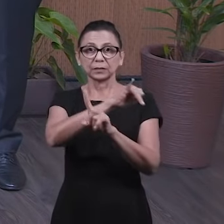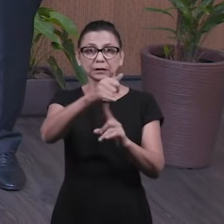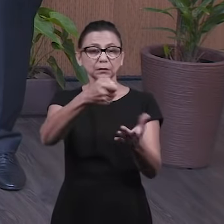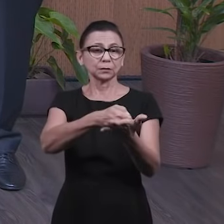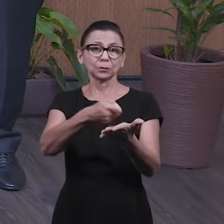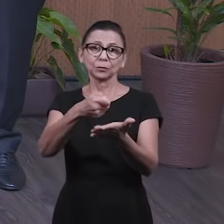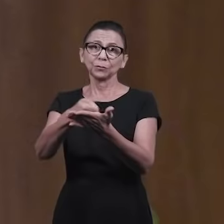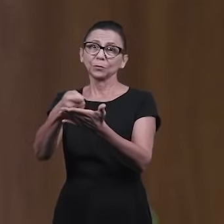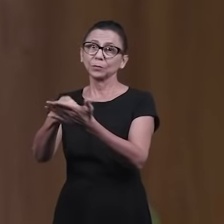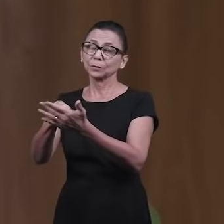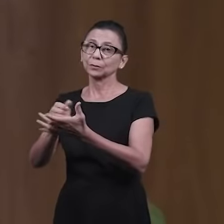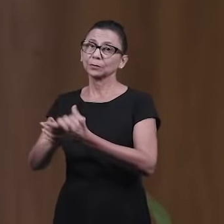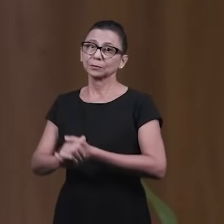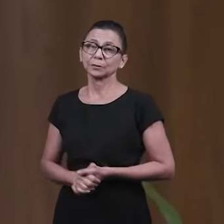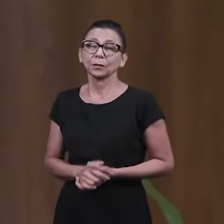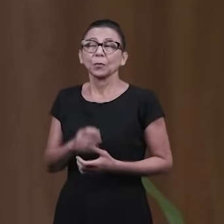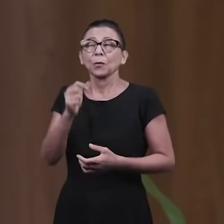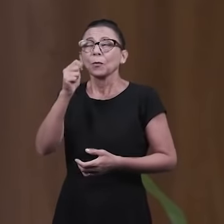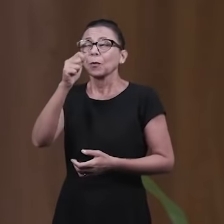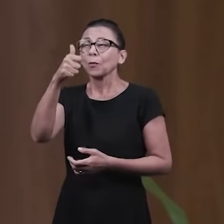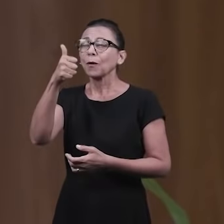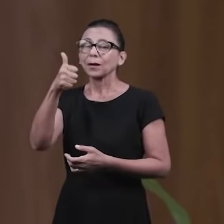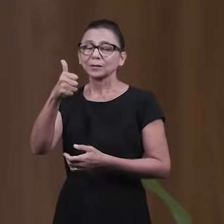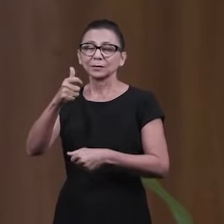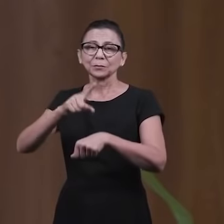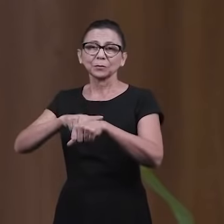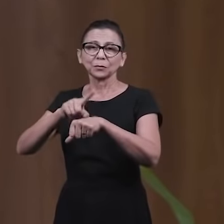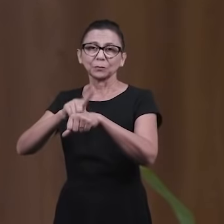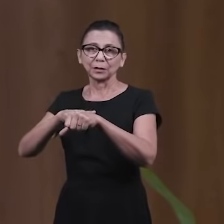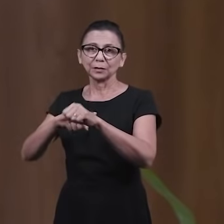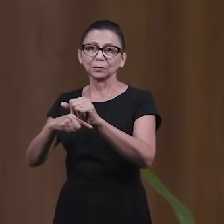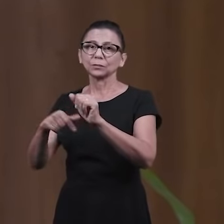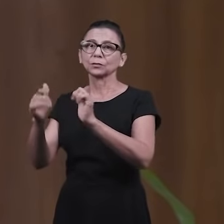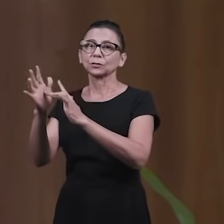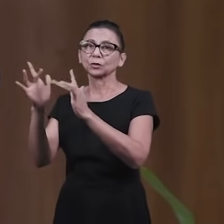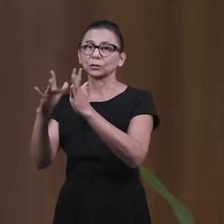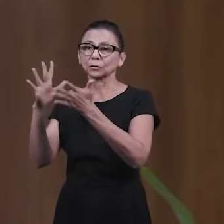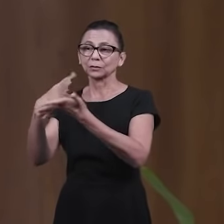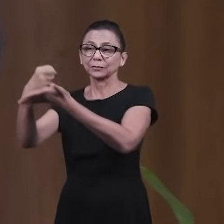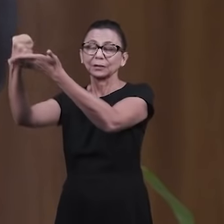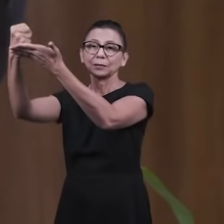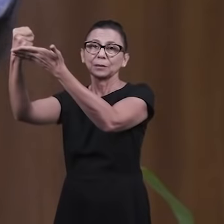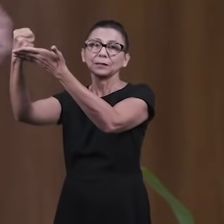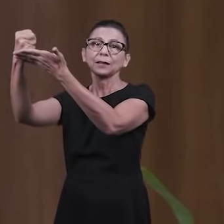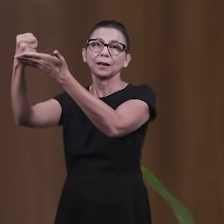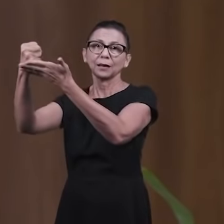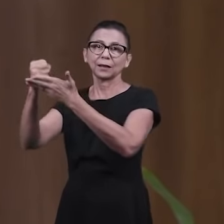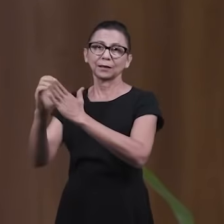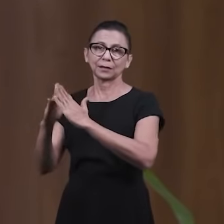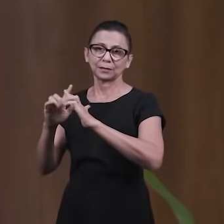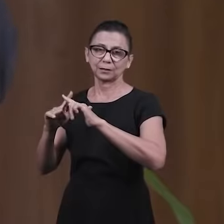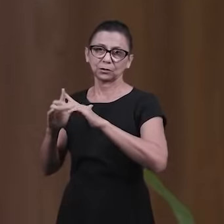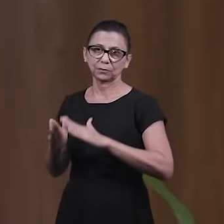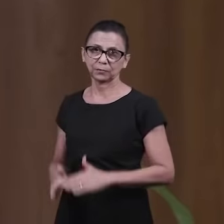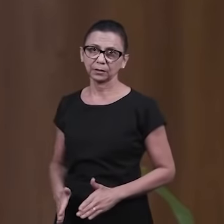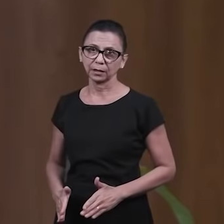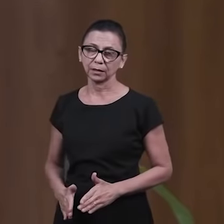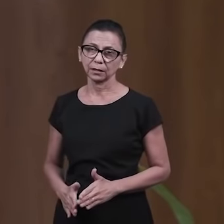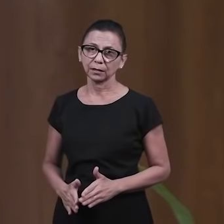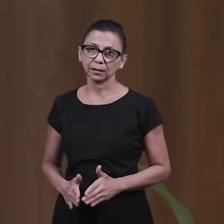se fechando, mas ainda permanece aberta. Quer dizer, a oportunidade de salvação